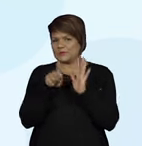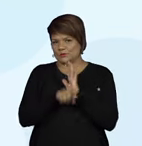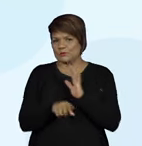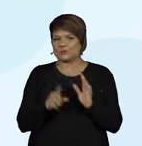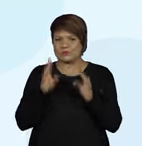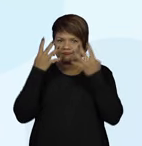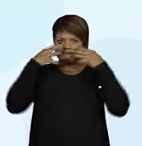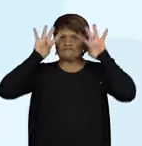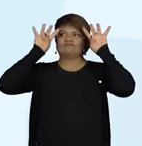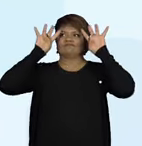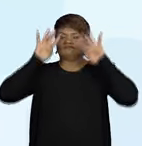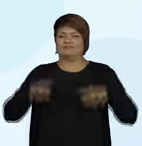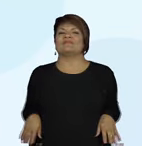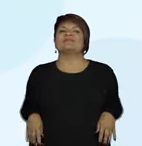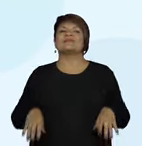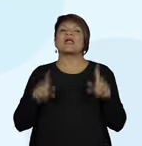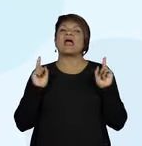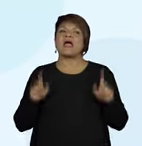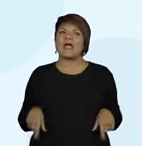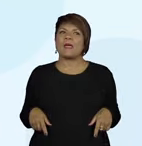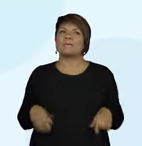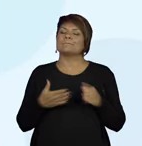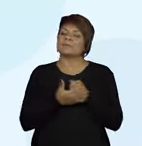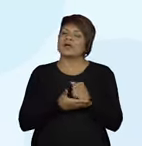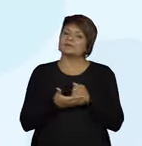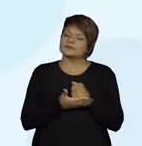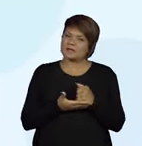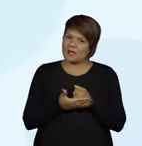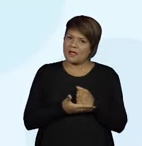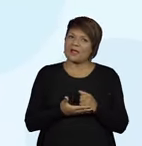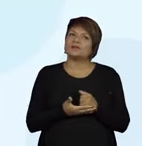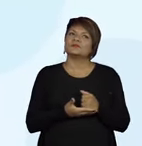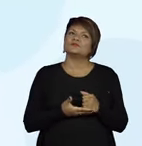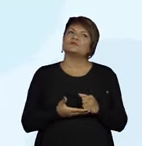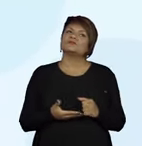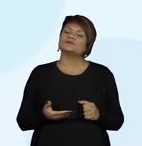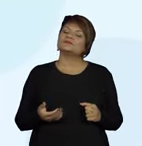cabeludas, são baseado nas